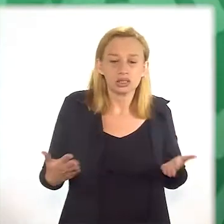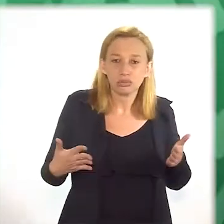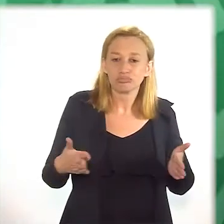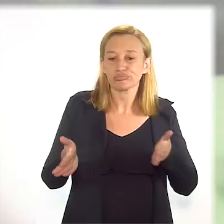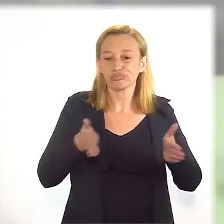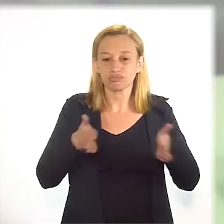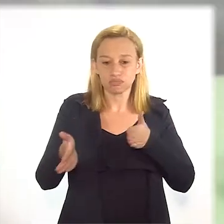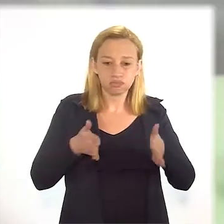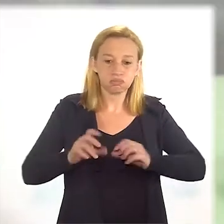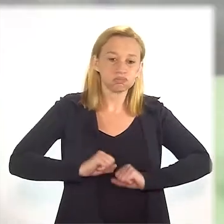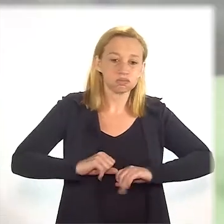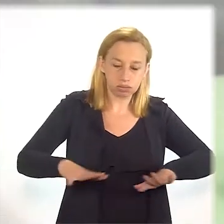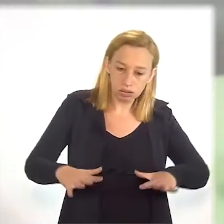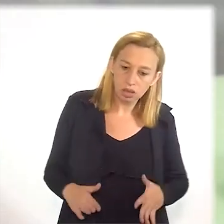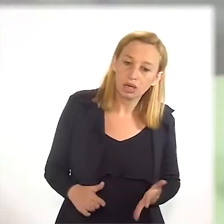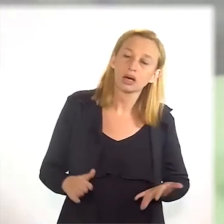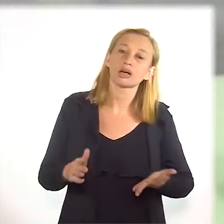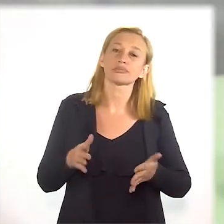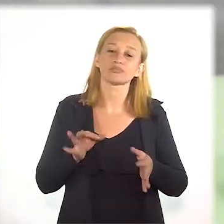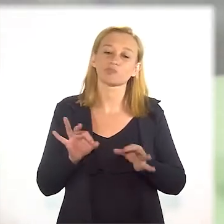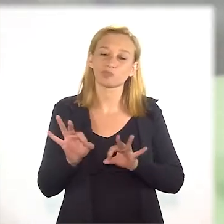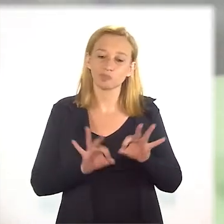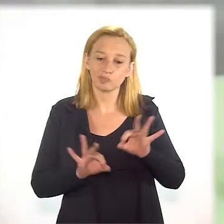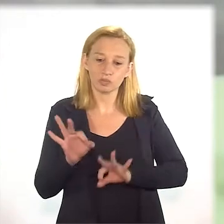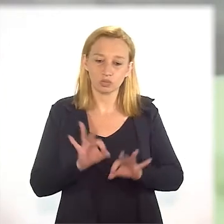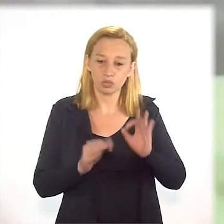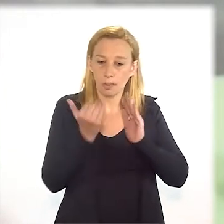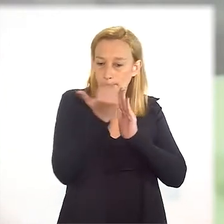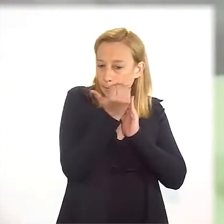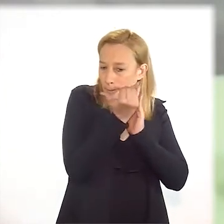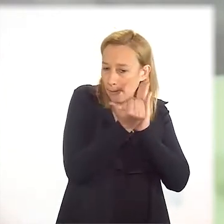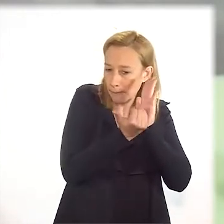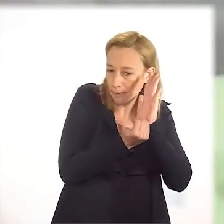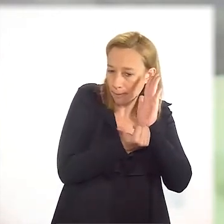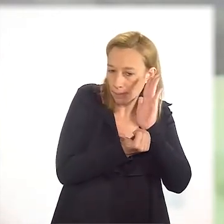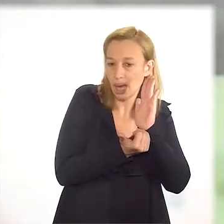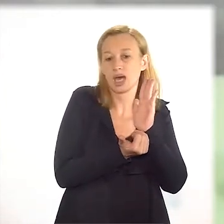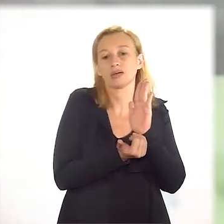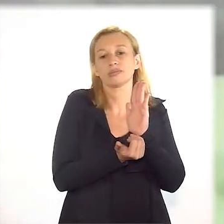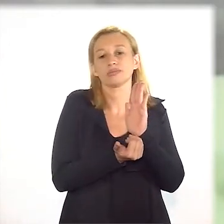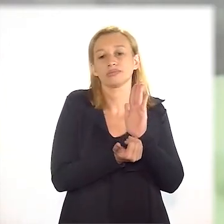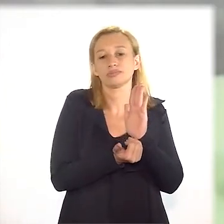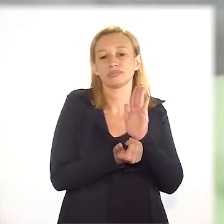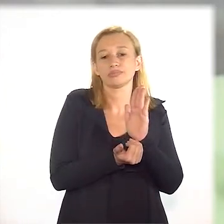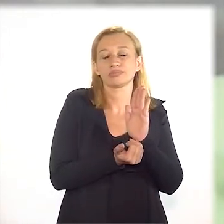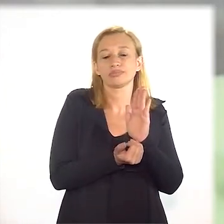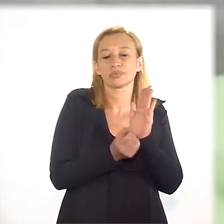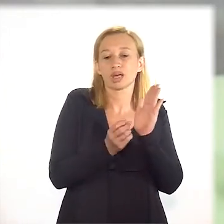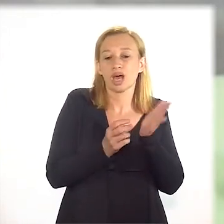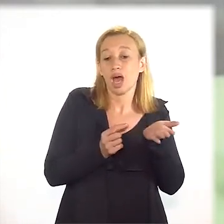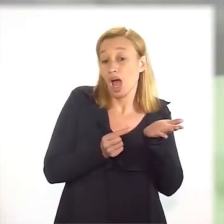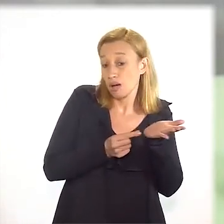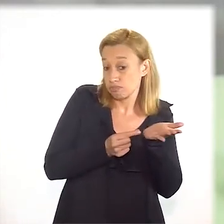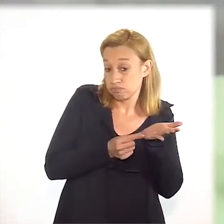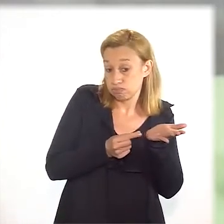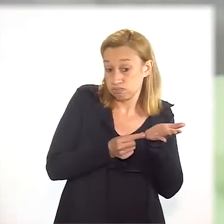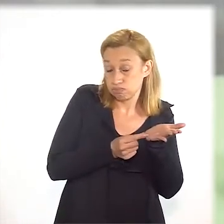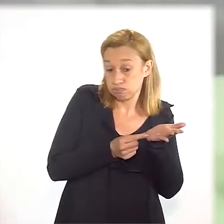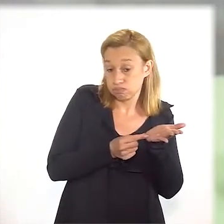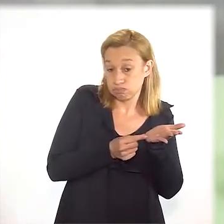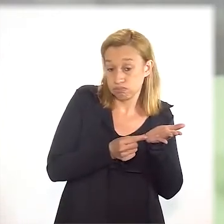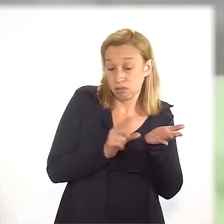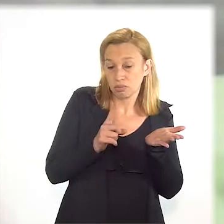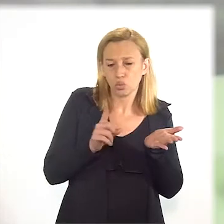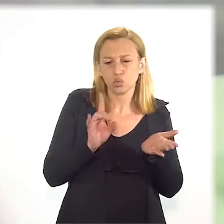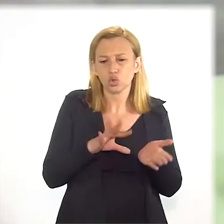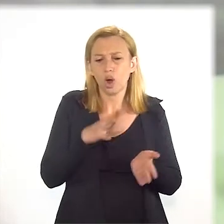Então, durante a pandemia, a gente elaborou um questionário e foi via aplicativo, assim, não só para